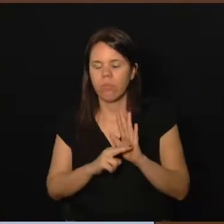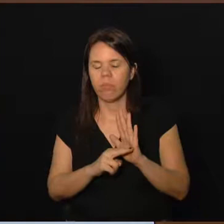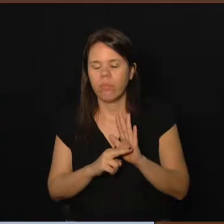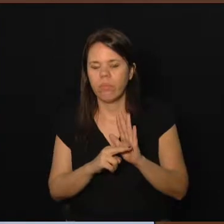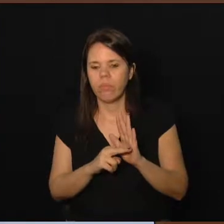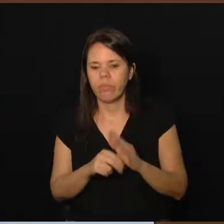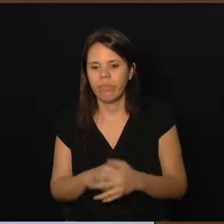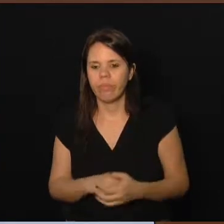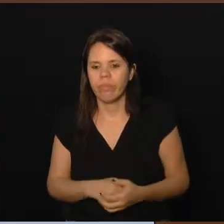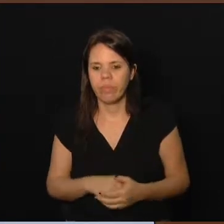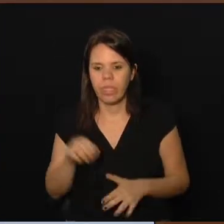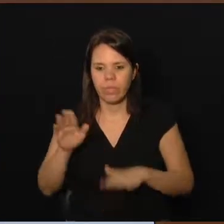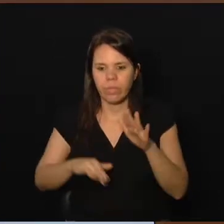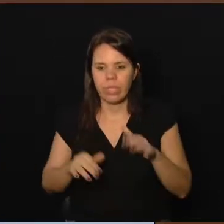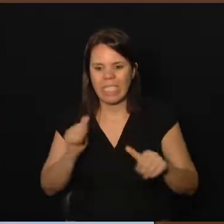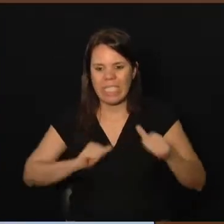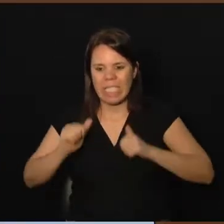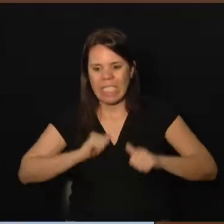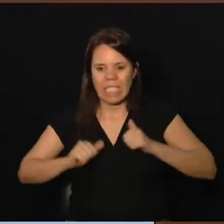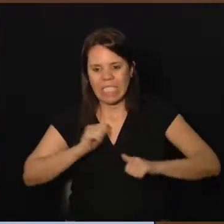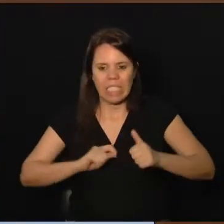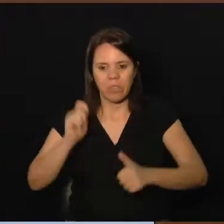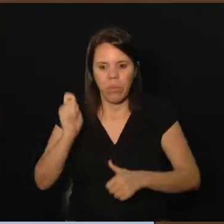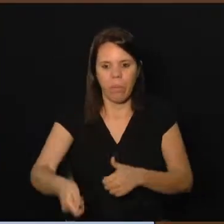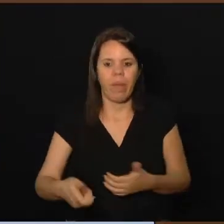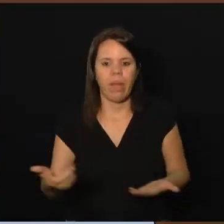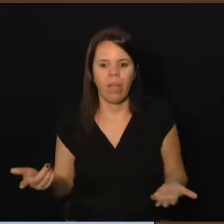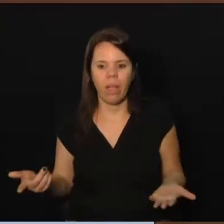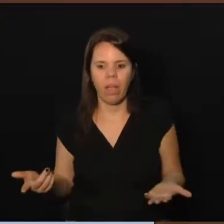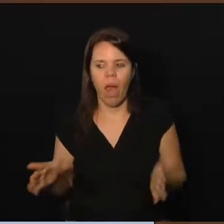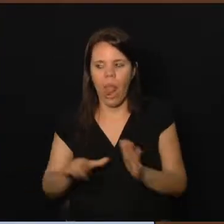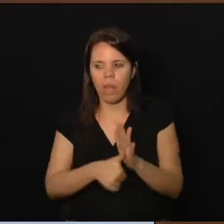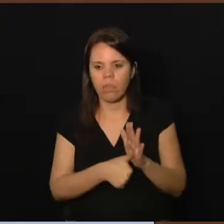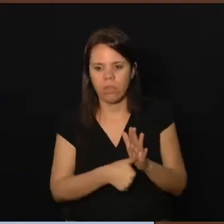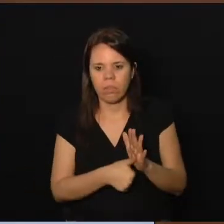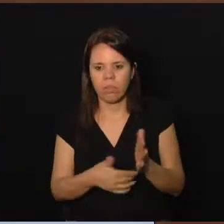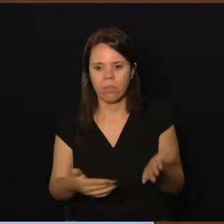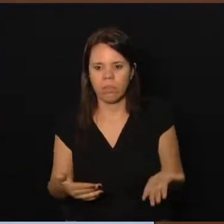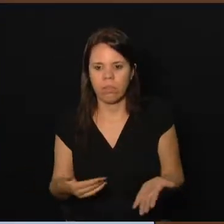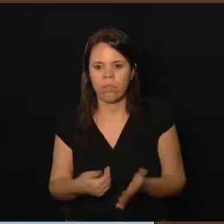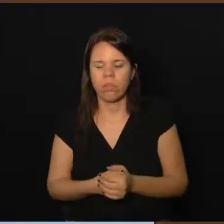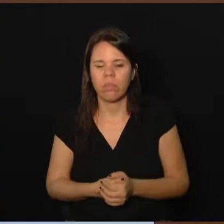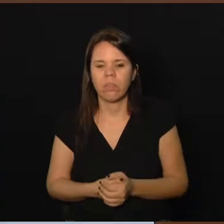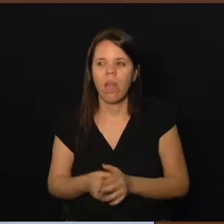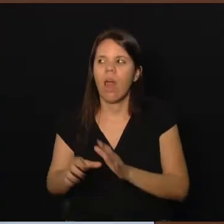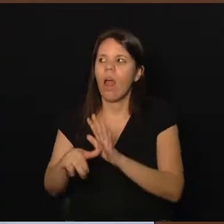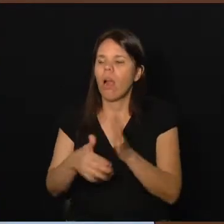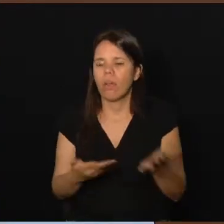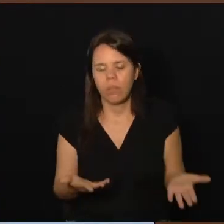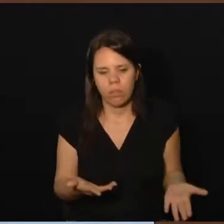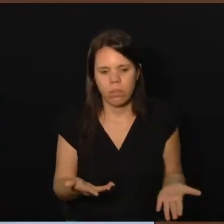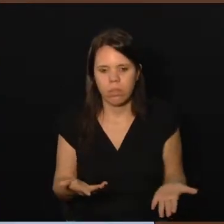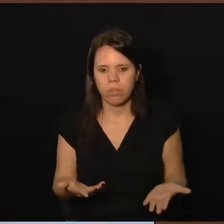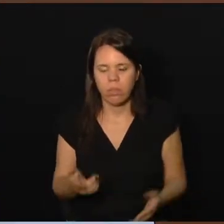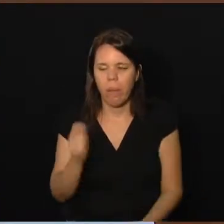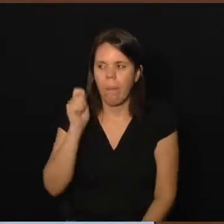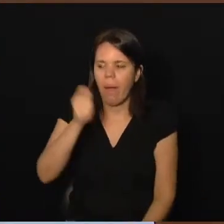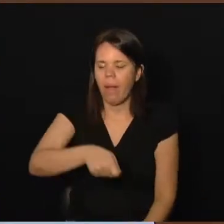Entendeu? E às vezes no desespero para pagar o tráfico, o que eles fazem? Roubam. Roubam para pagar o tráfico, rouba